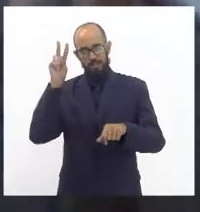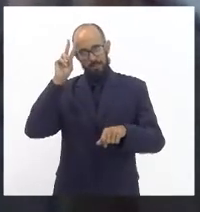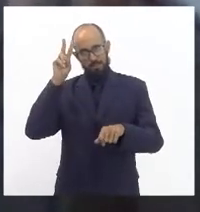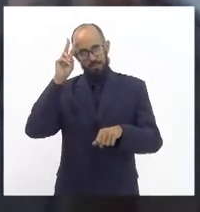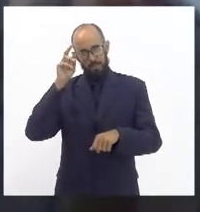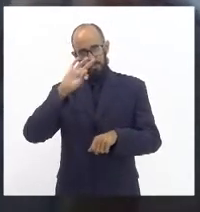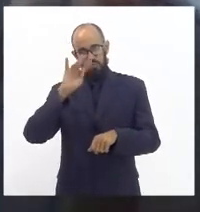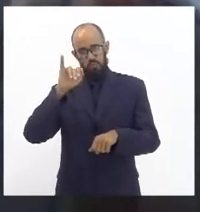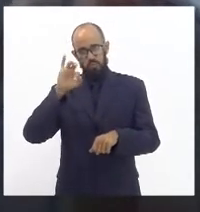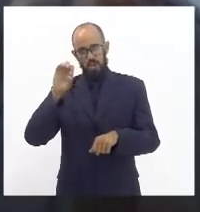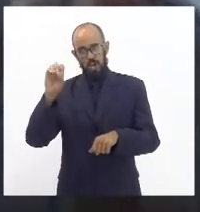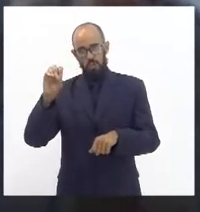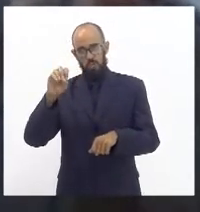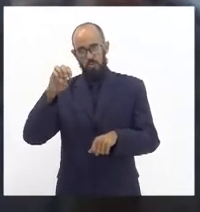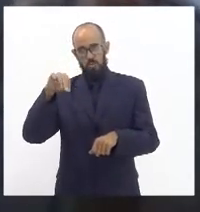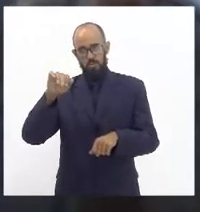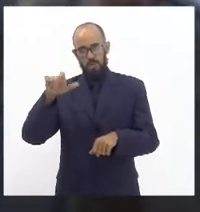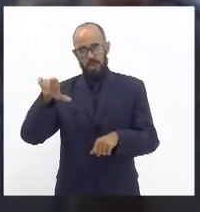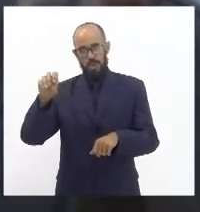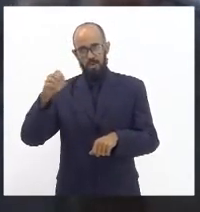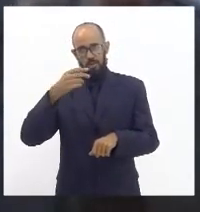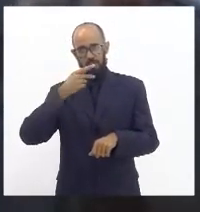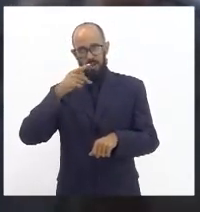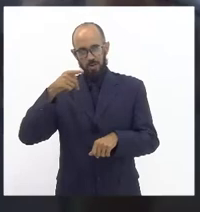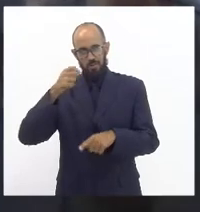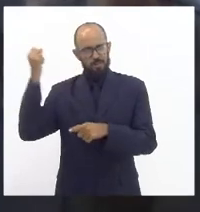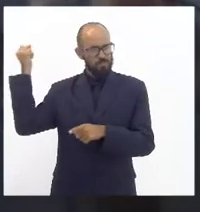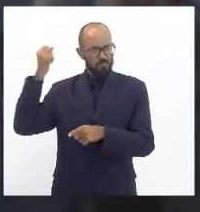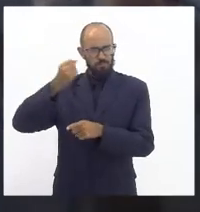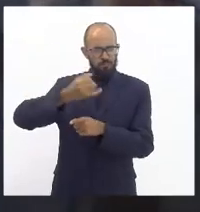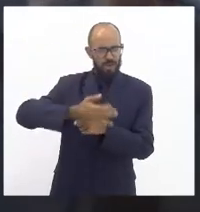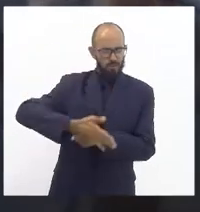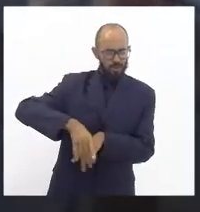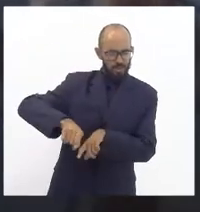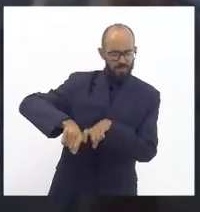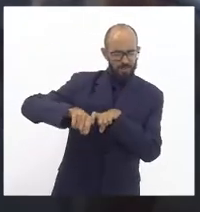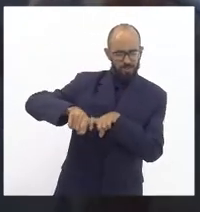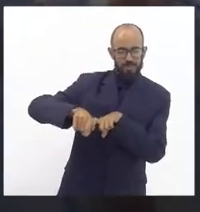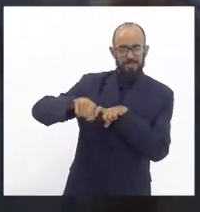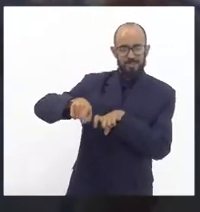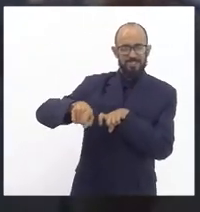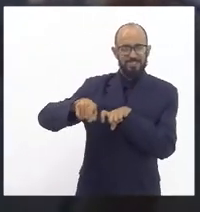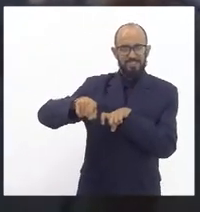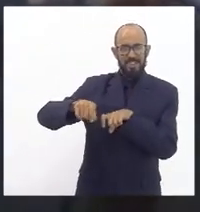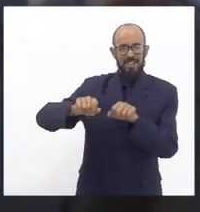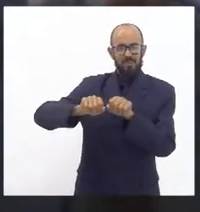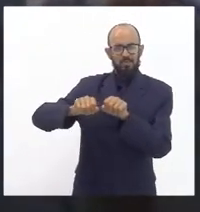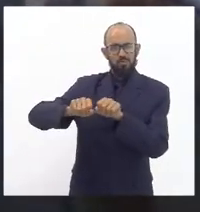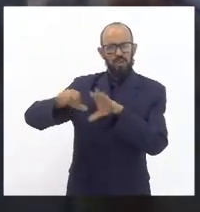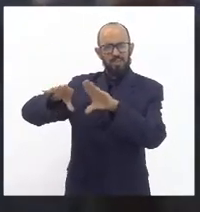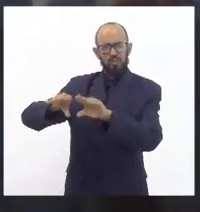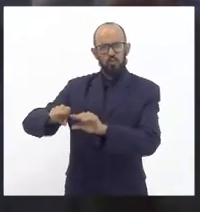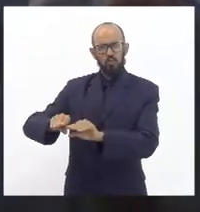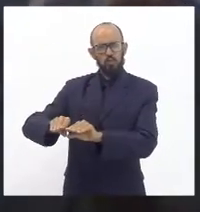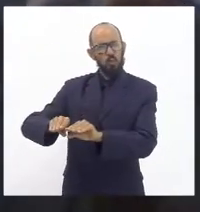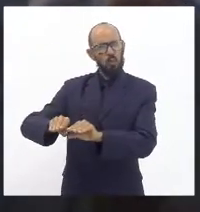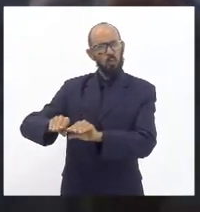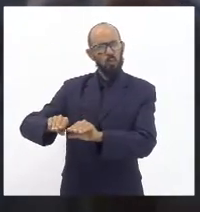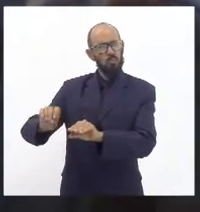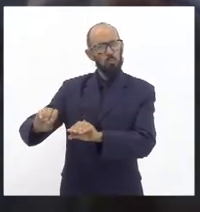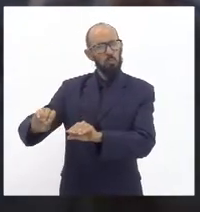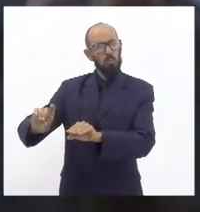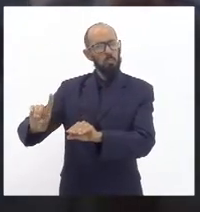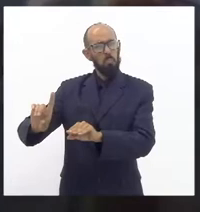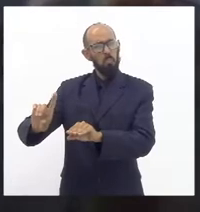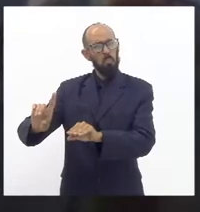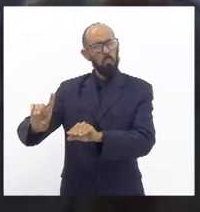Thiago de Mello eu falo madrugada camponesa faz escuro já nem tanto